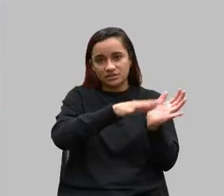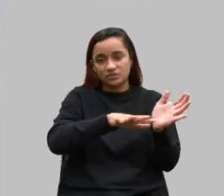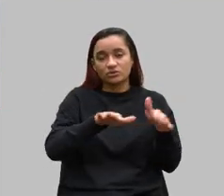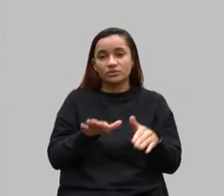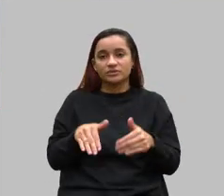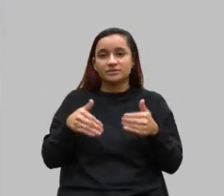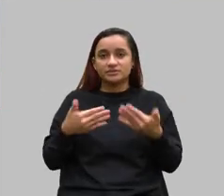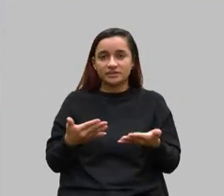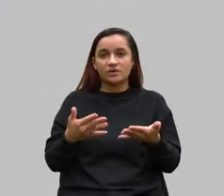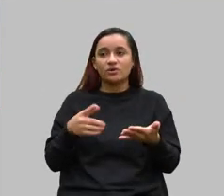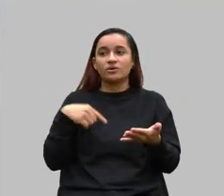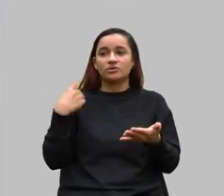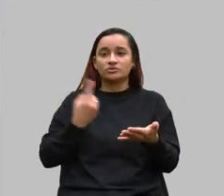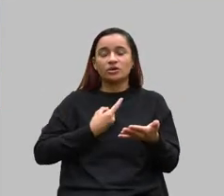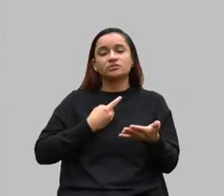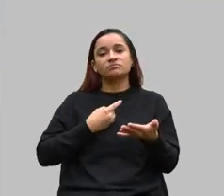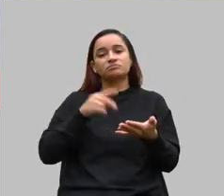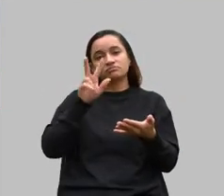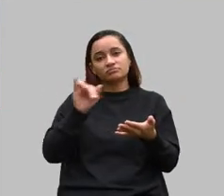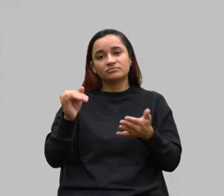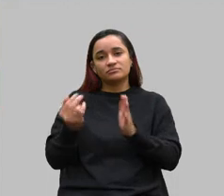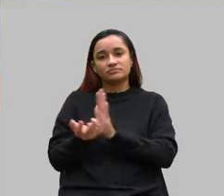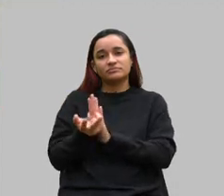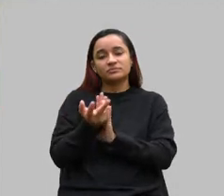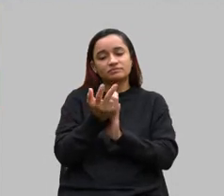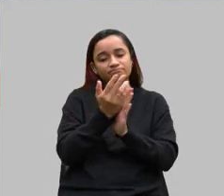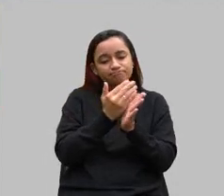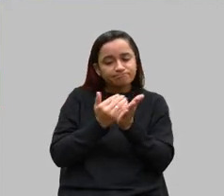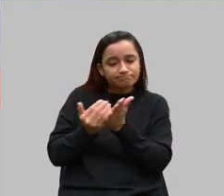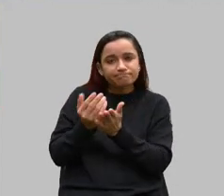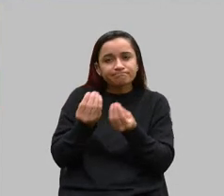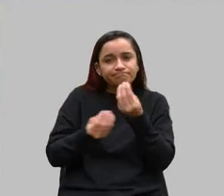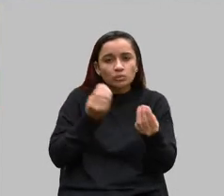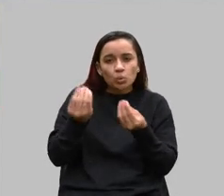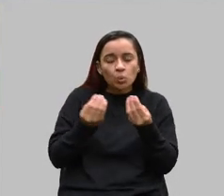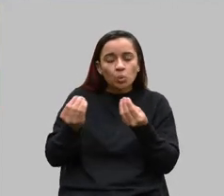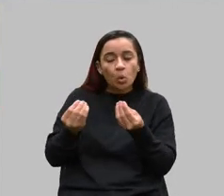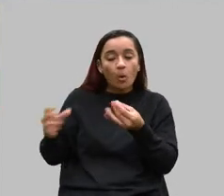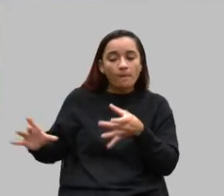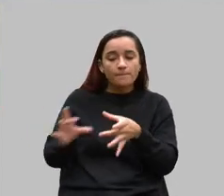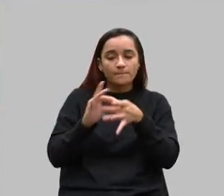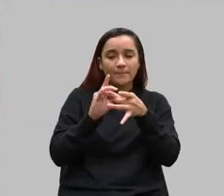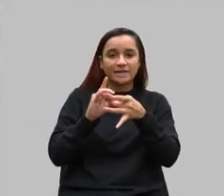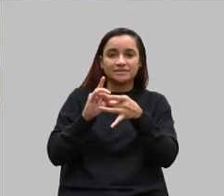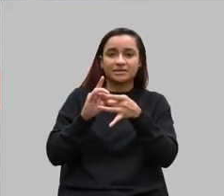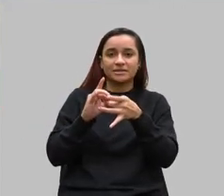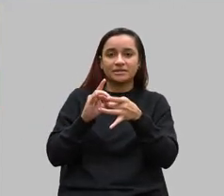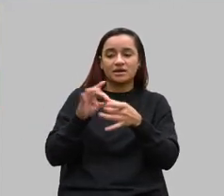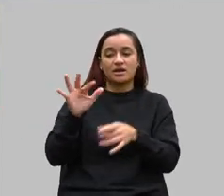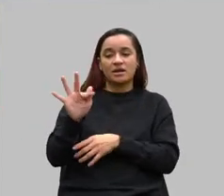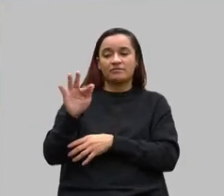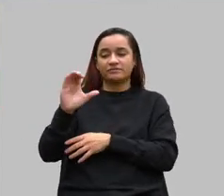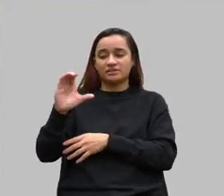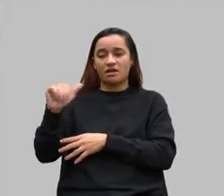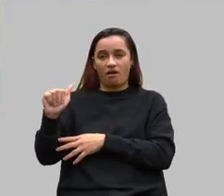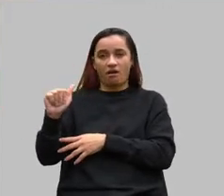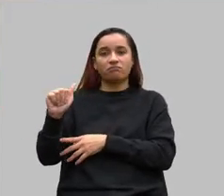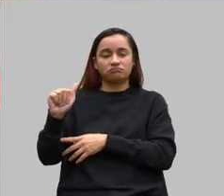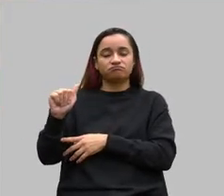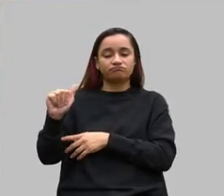nós estamos desenhando a em parceria com a concessionária FCA discutindo